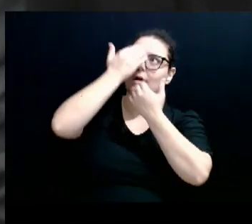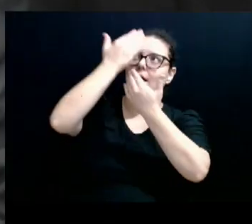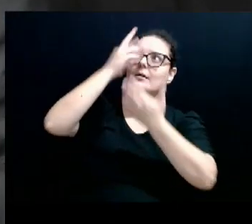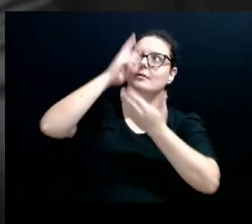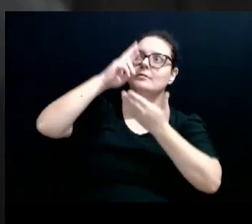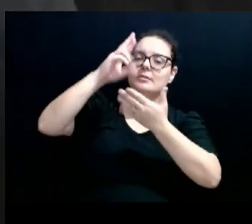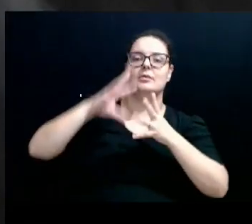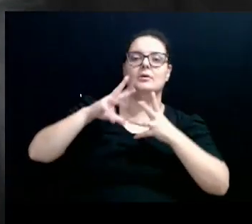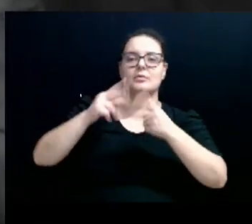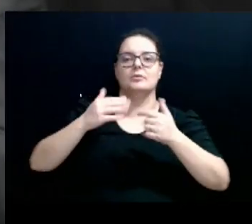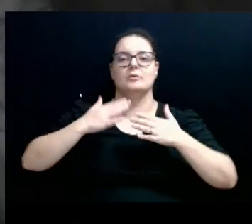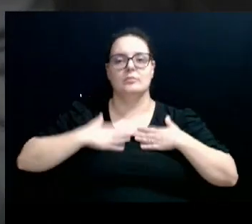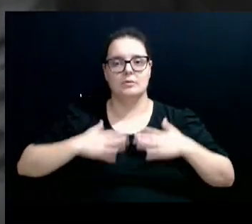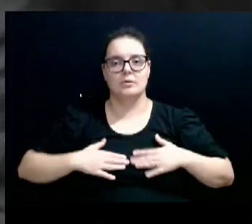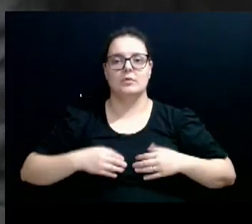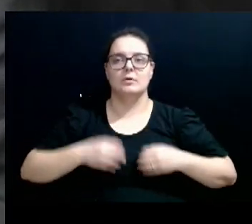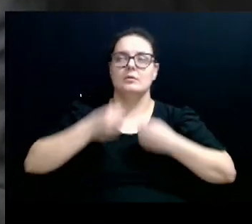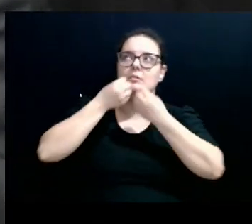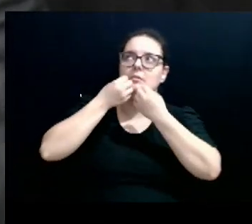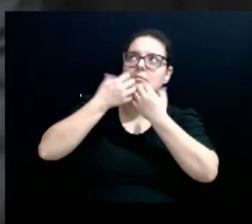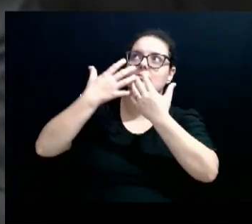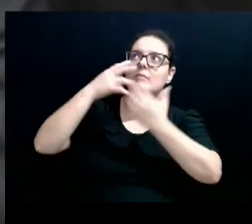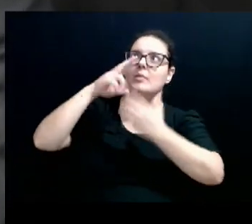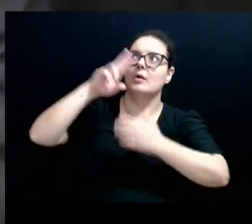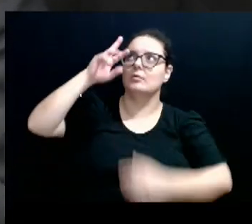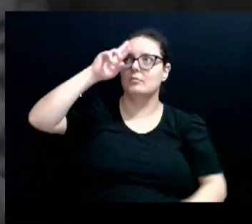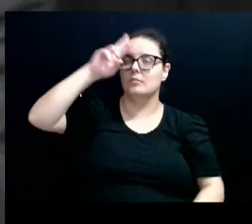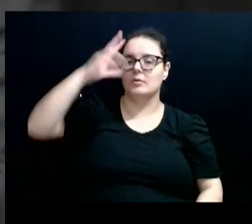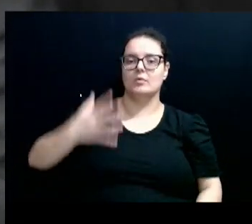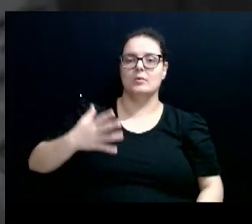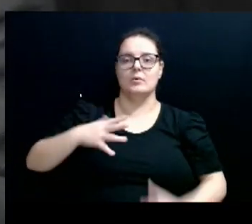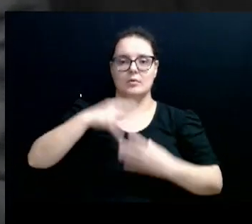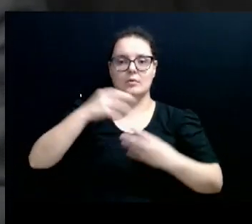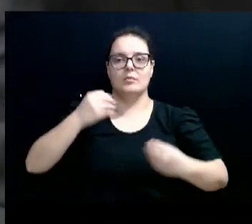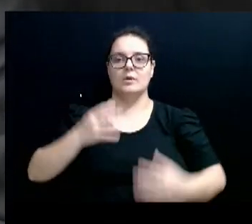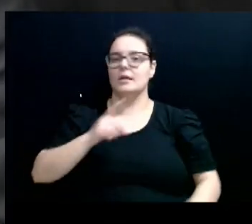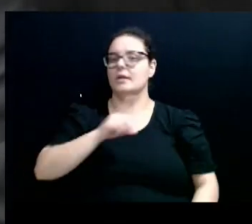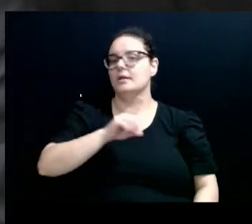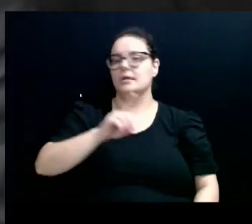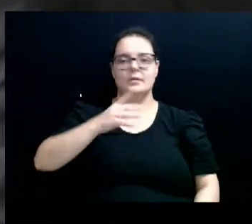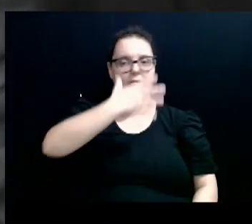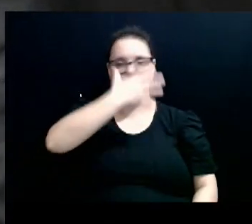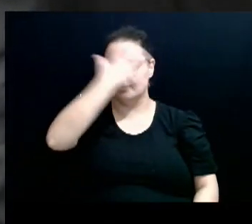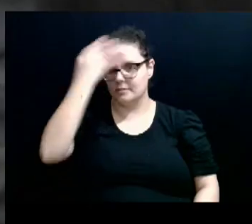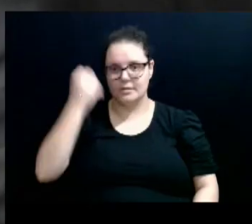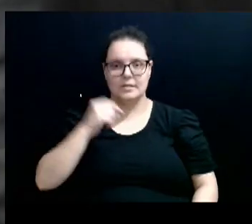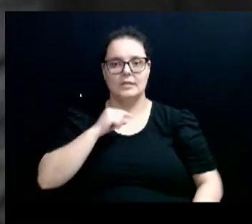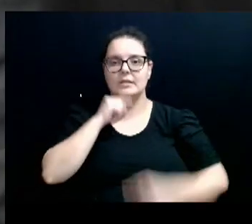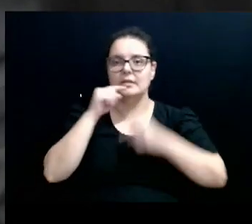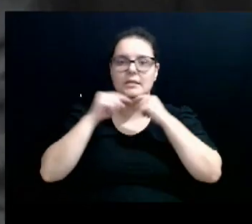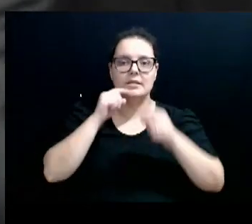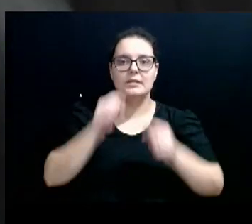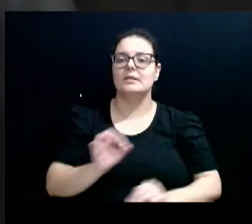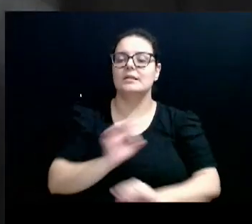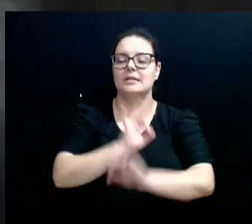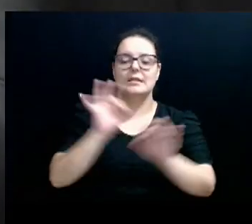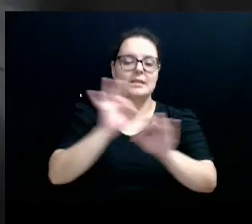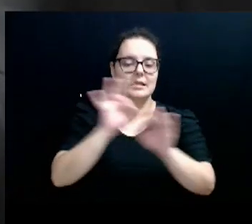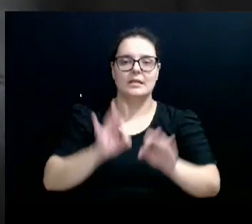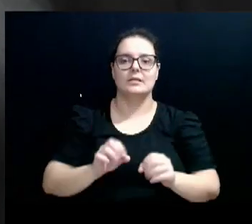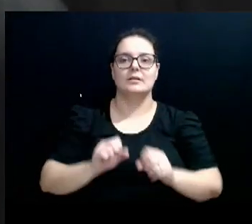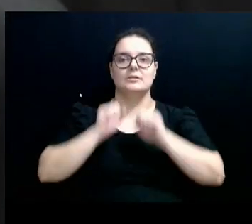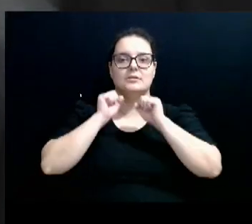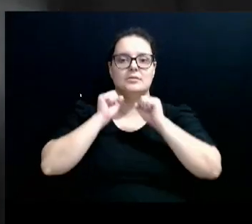santo nome. Bendize a minha alma ao Senhor e não deixe esquecer de nenhum dos seus benefícios. Eu não quero esquecer que